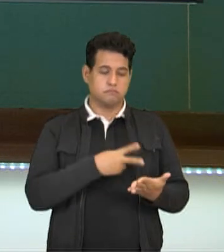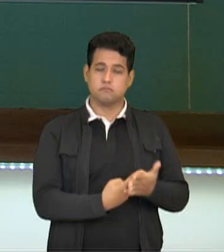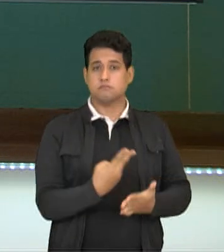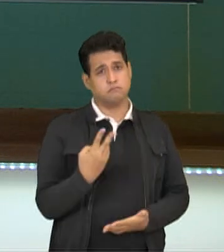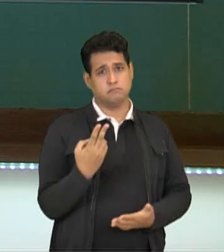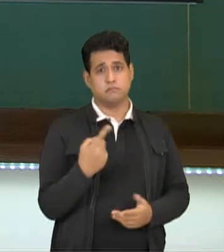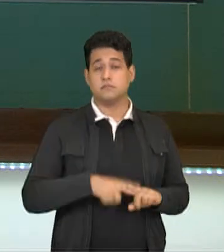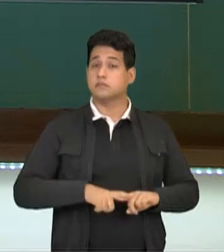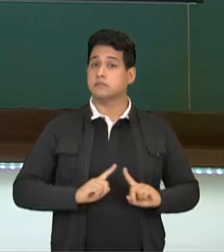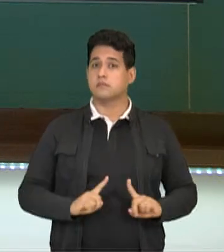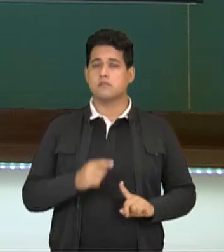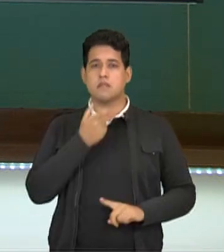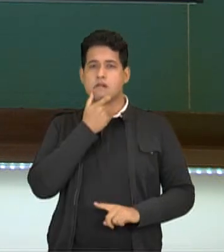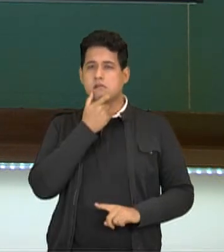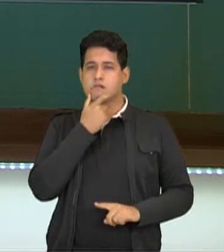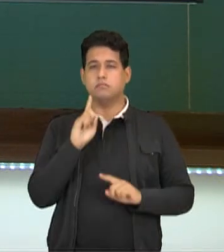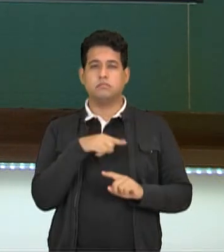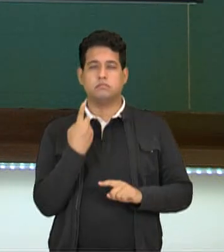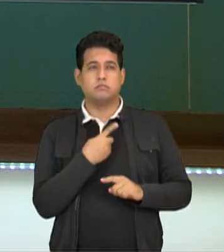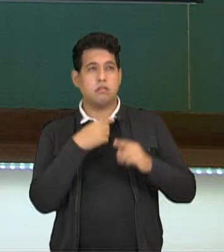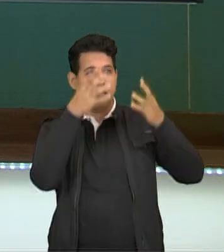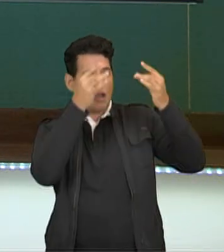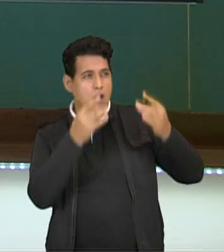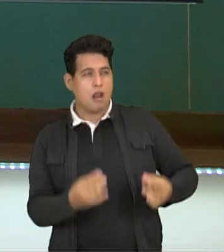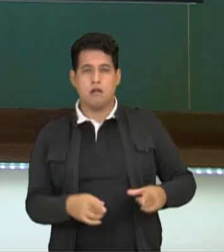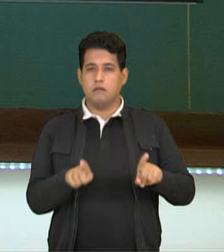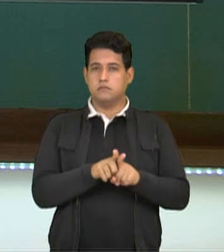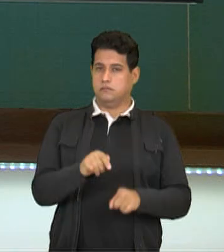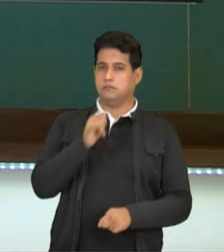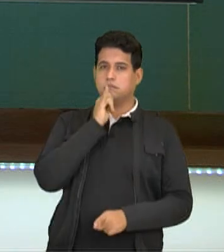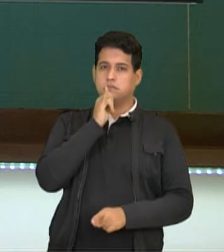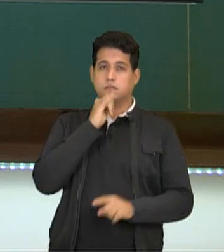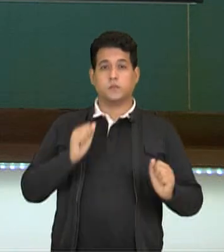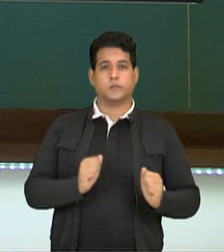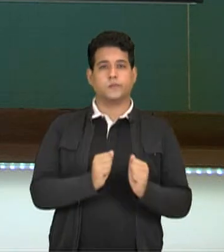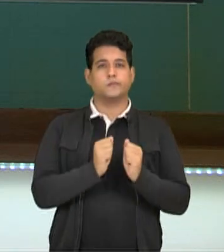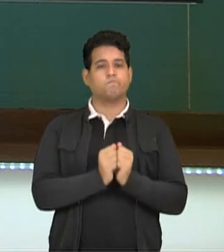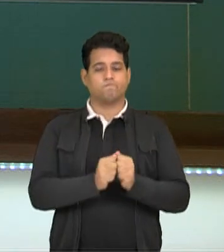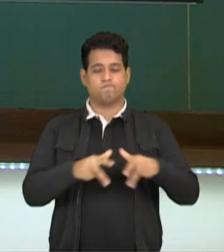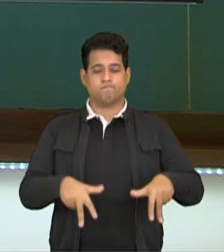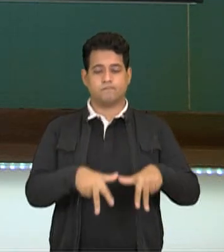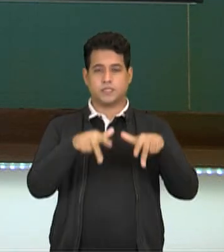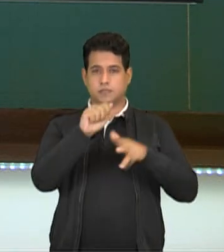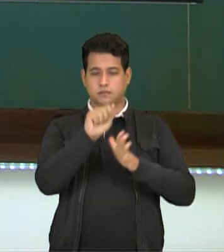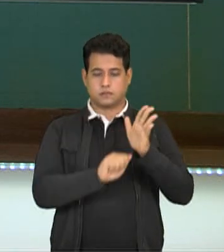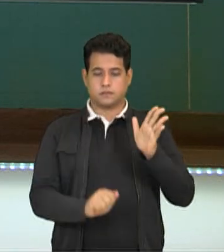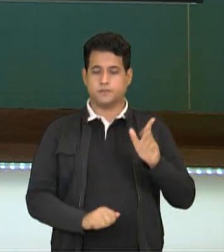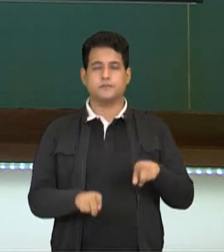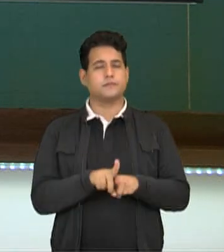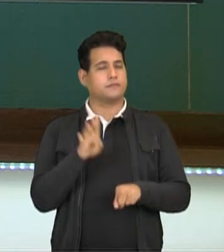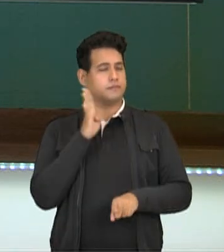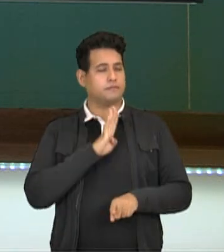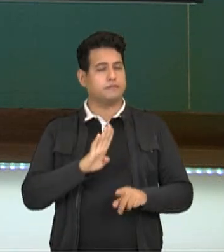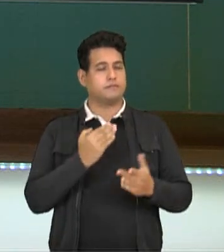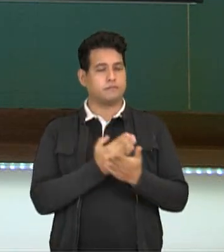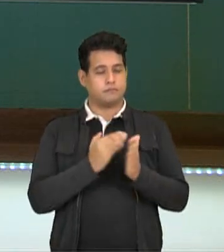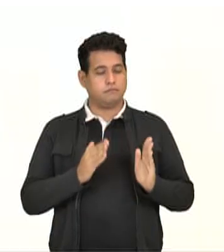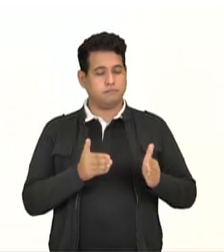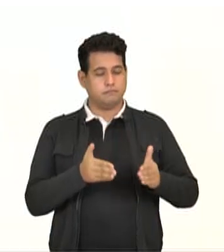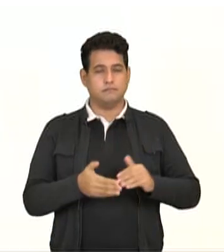E aqui a gente vai ver com mais detalhes e exemplos junto a um gênero textual muito bacana de estudar.